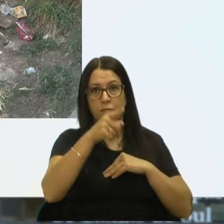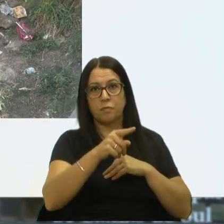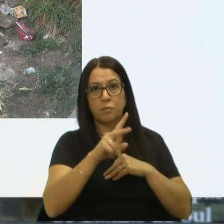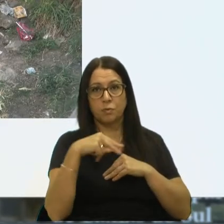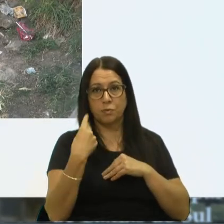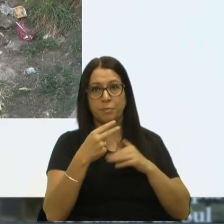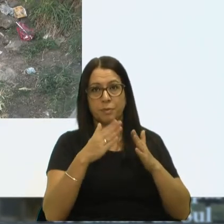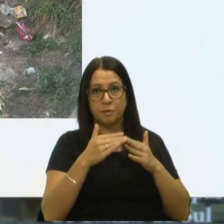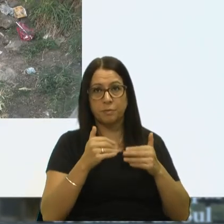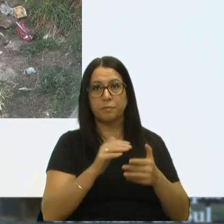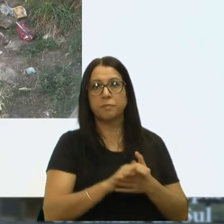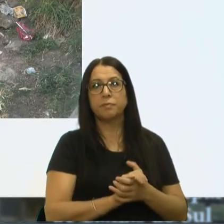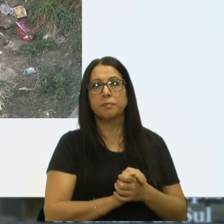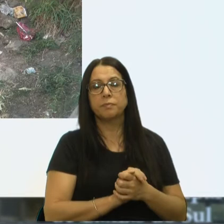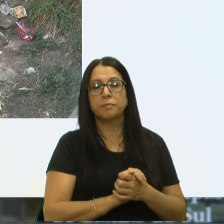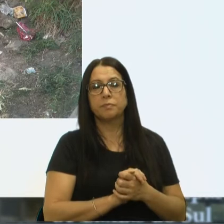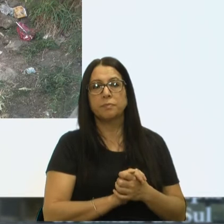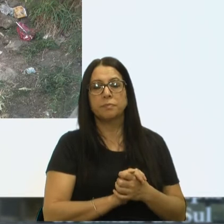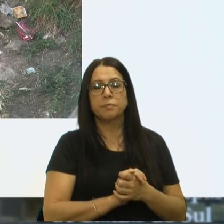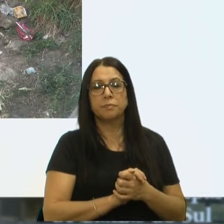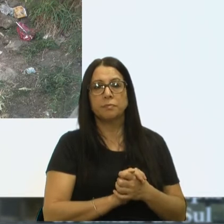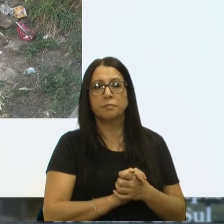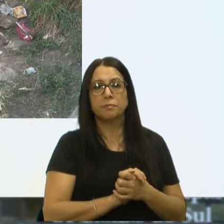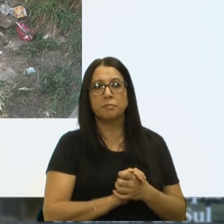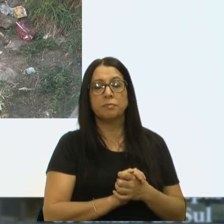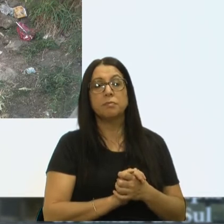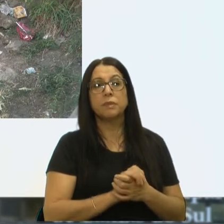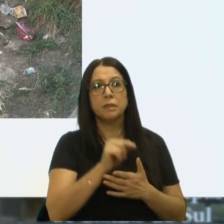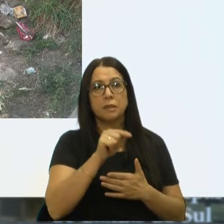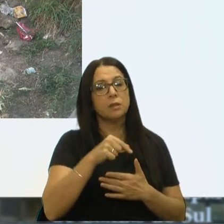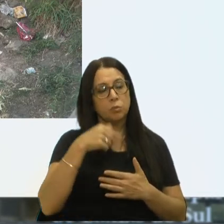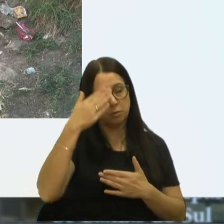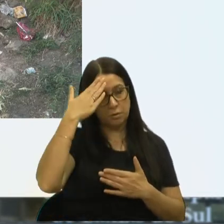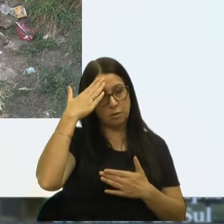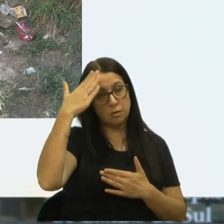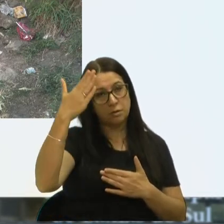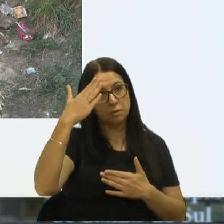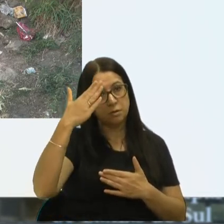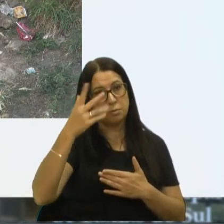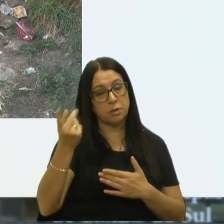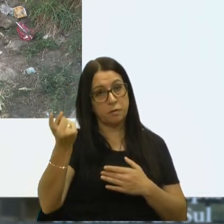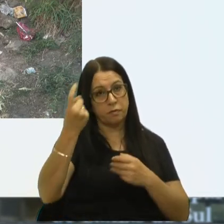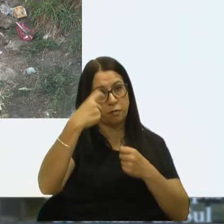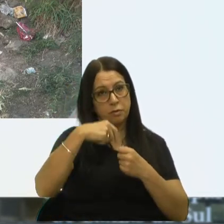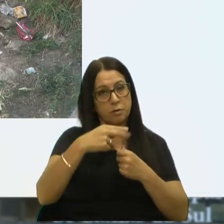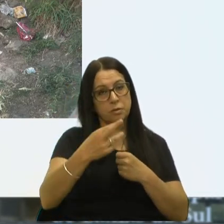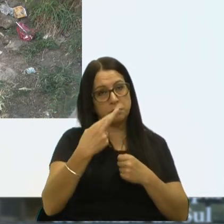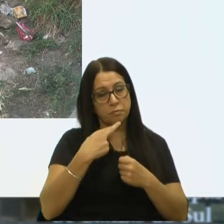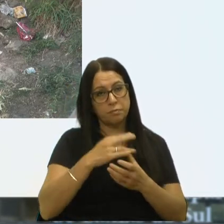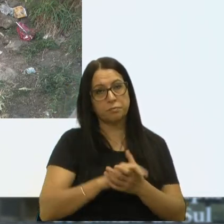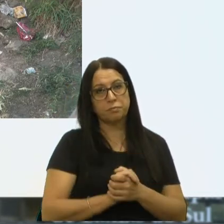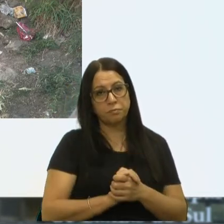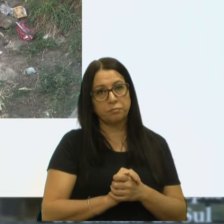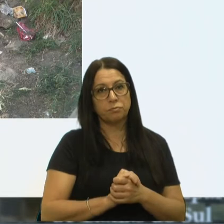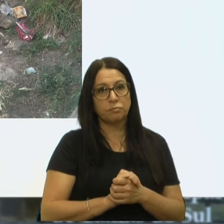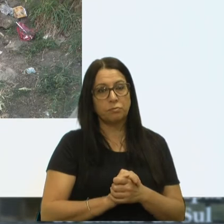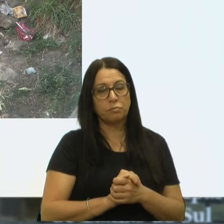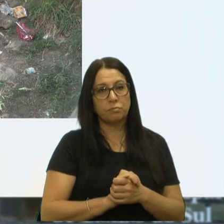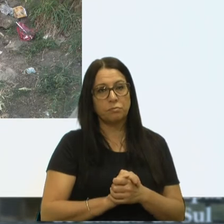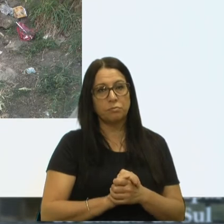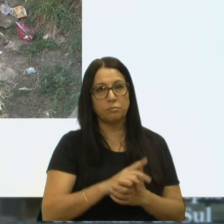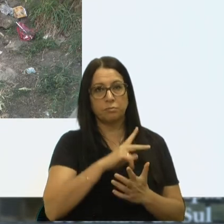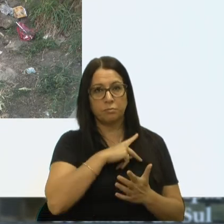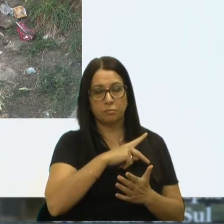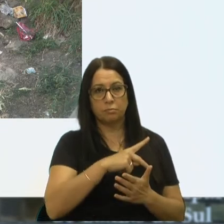nossa solicitação, mas mesmo assim eu agradeço por ele estar retornando para nós, dando retorno. Senhor